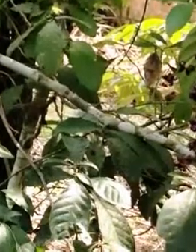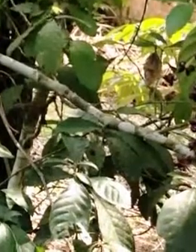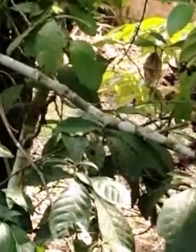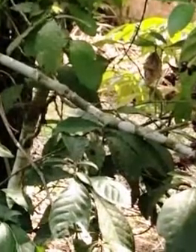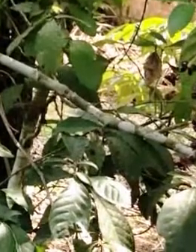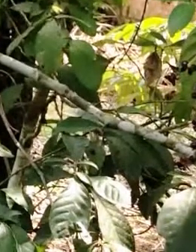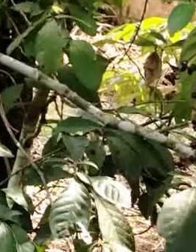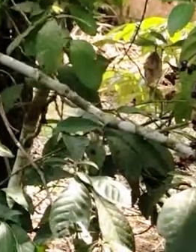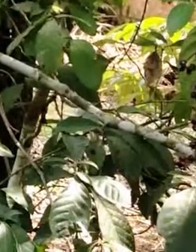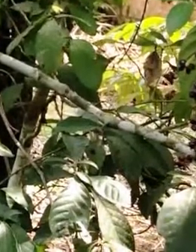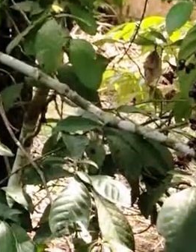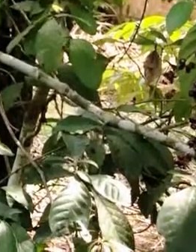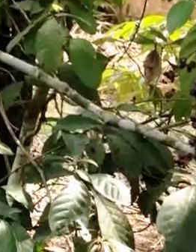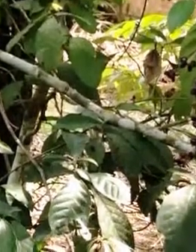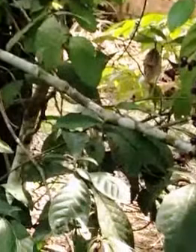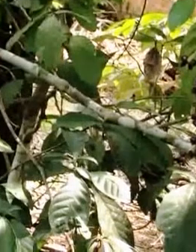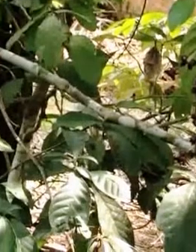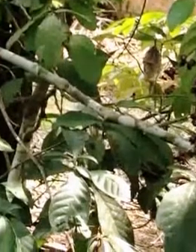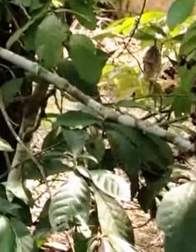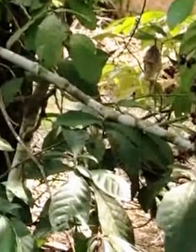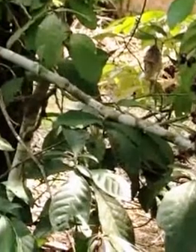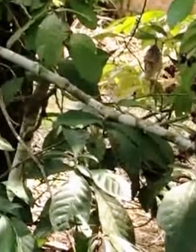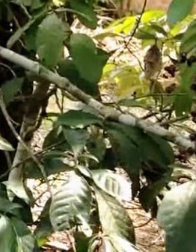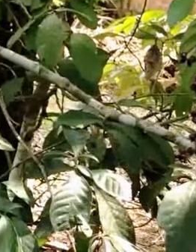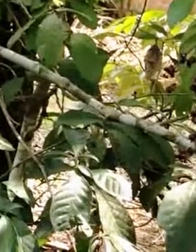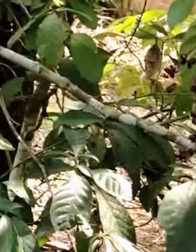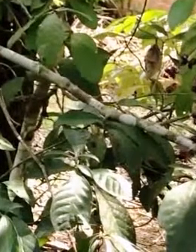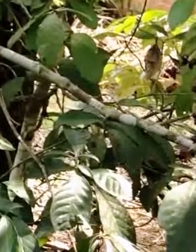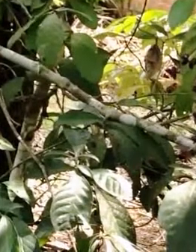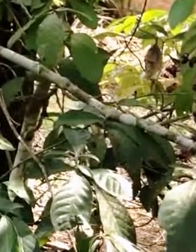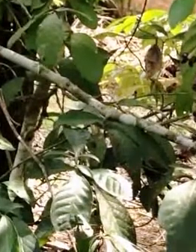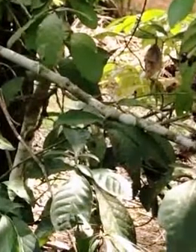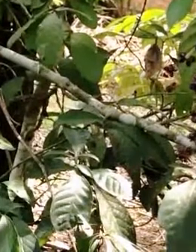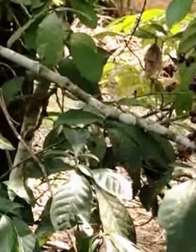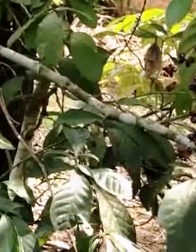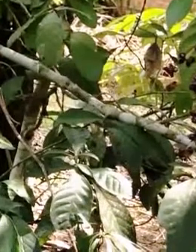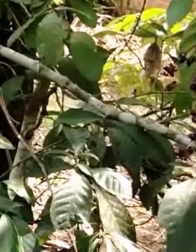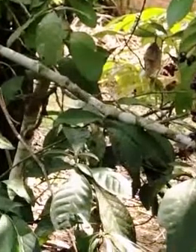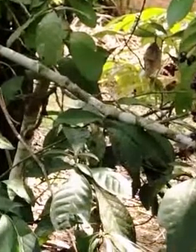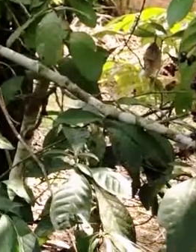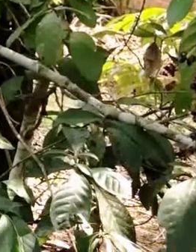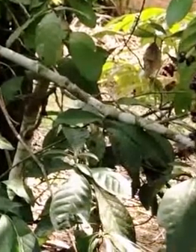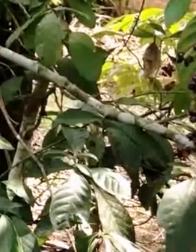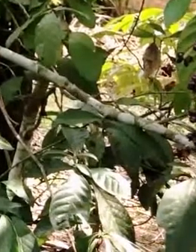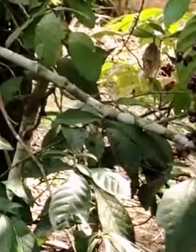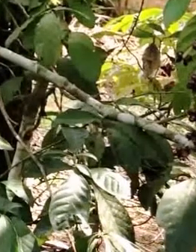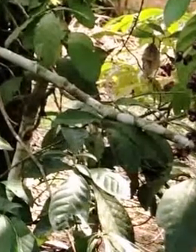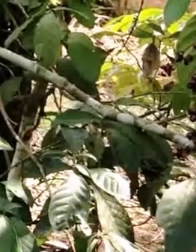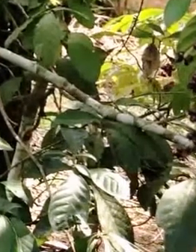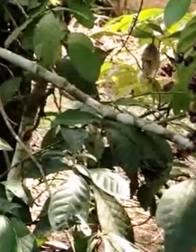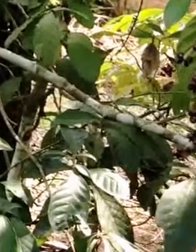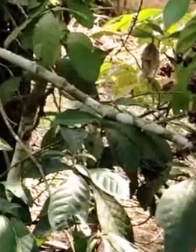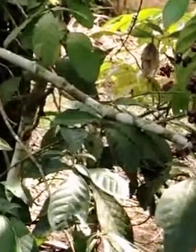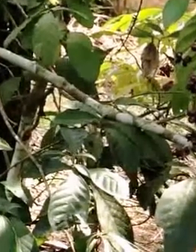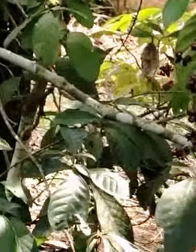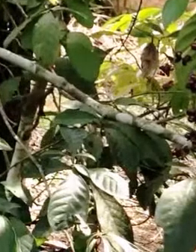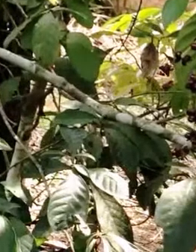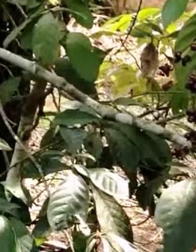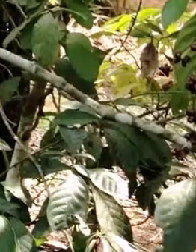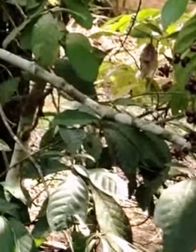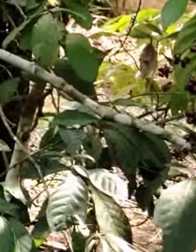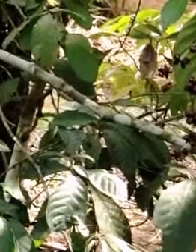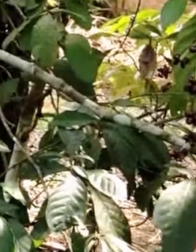Redentor. De São José e da Virgem Mãe e